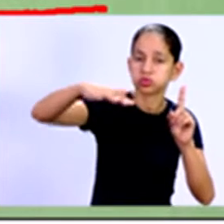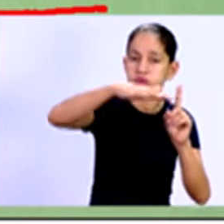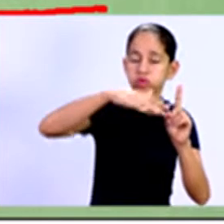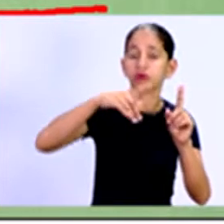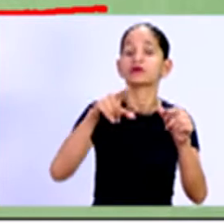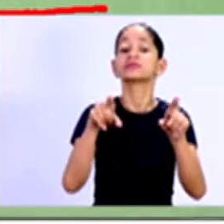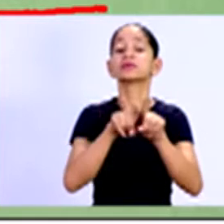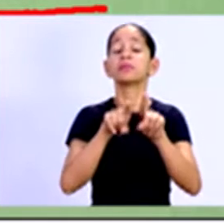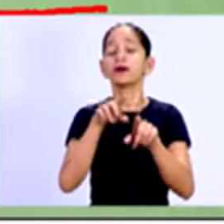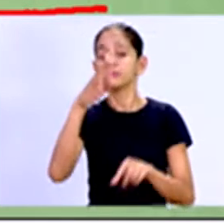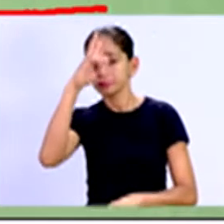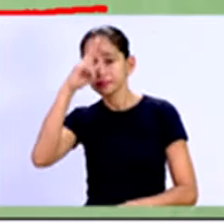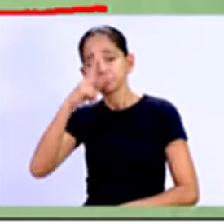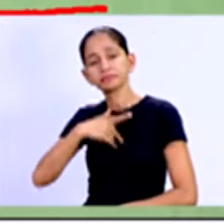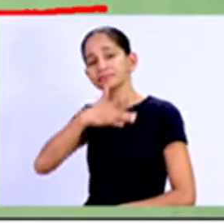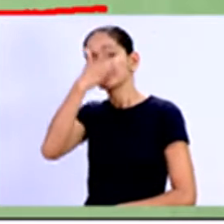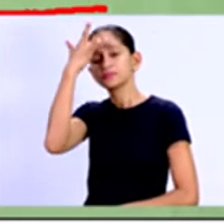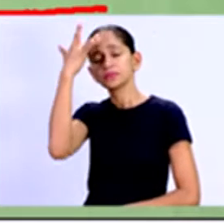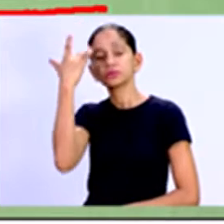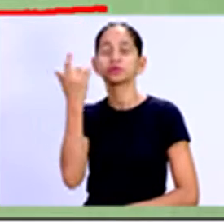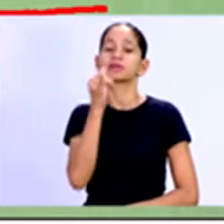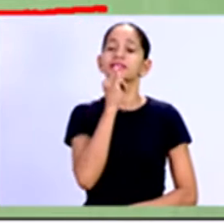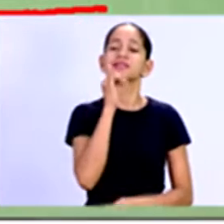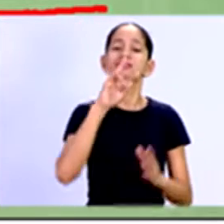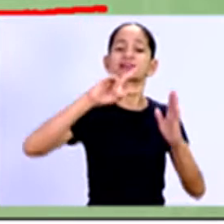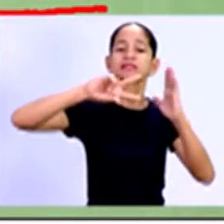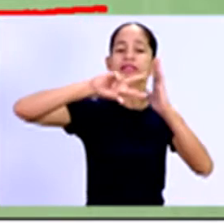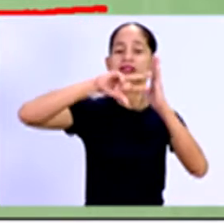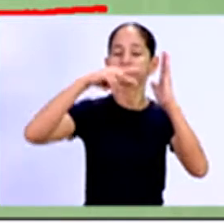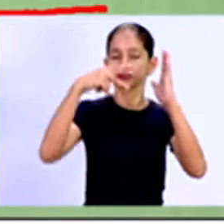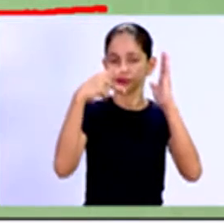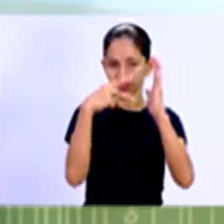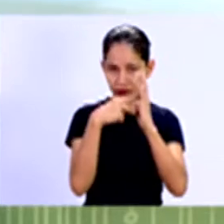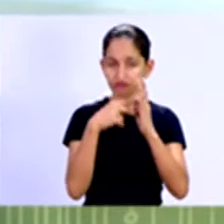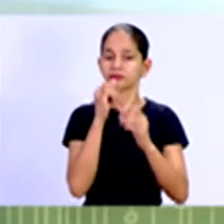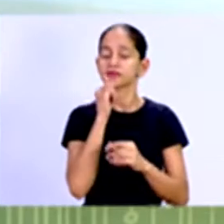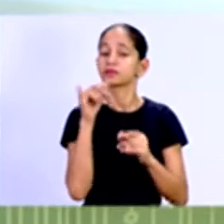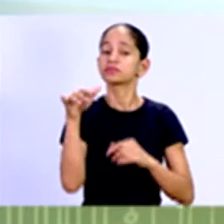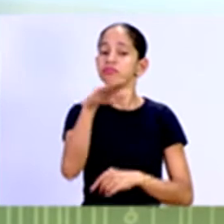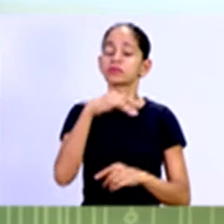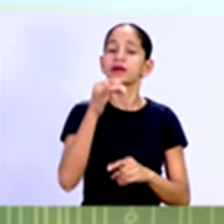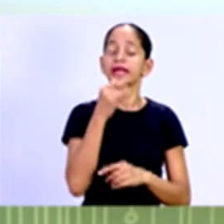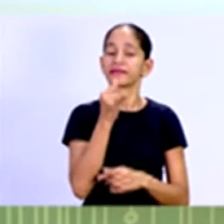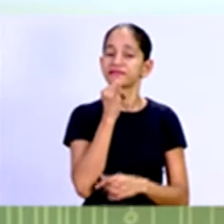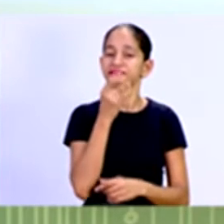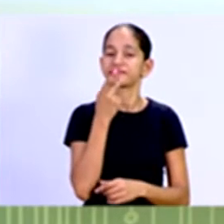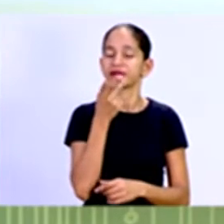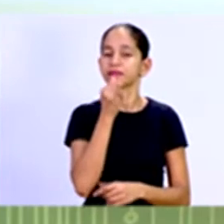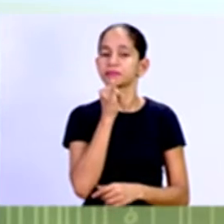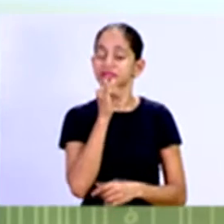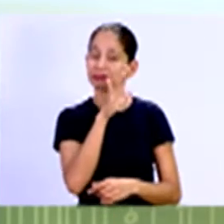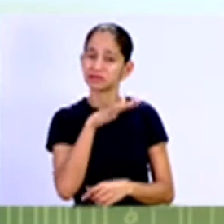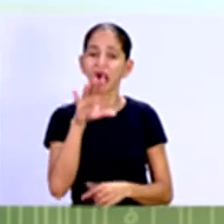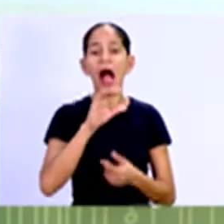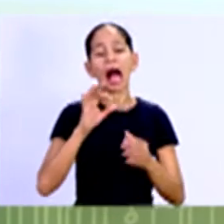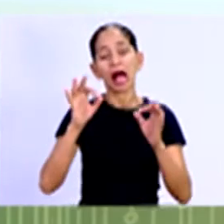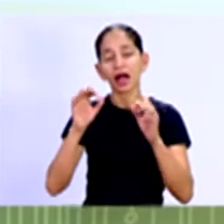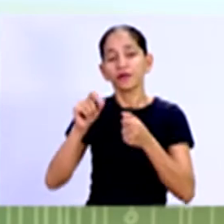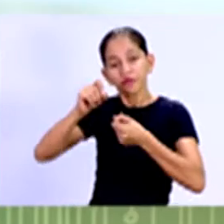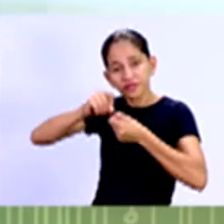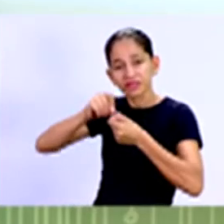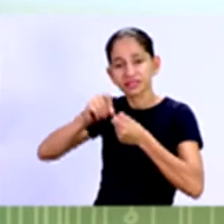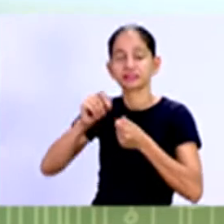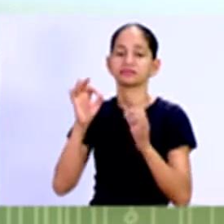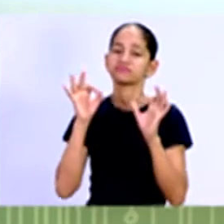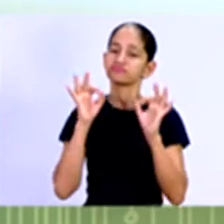interesses pessoais. O que quer dizer isso? Quer dizer que eu não vou fazer a coisa certa simplesmente